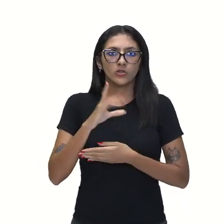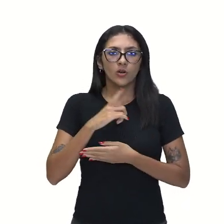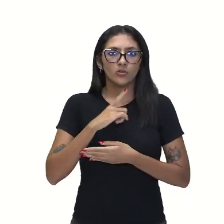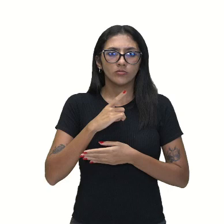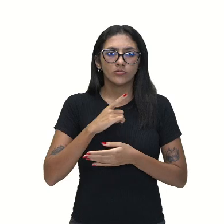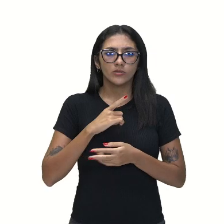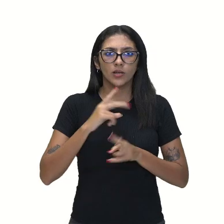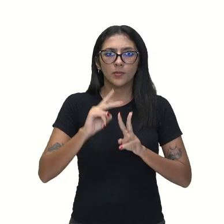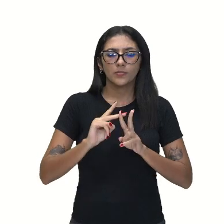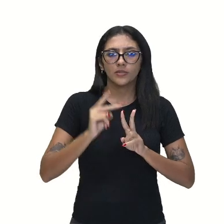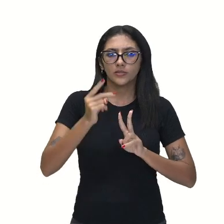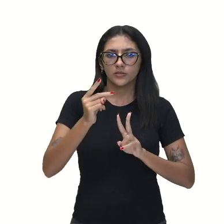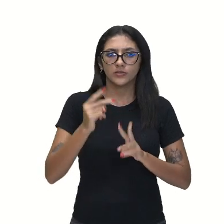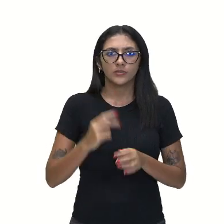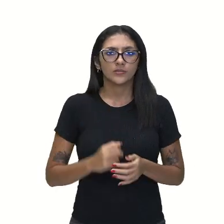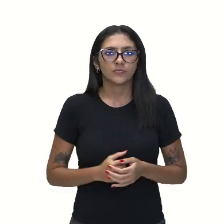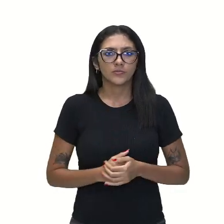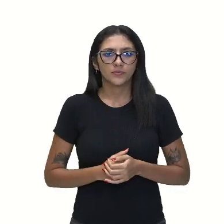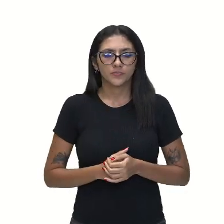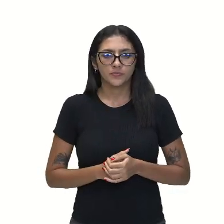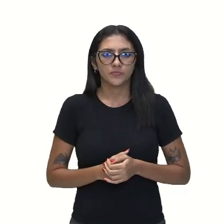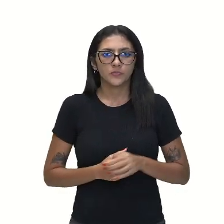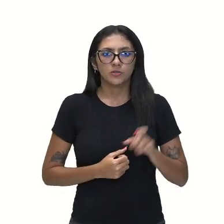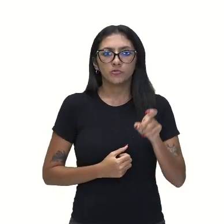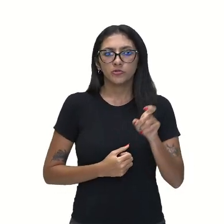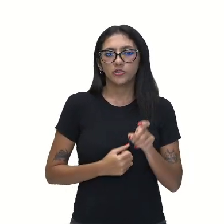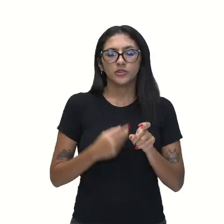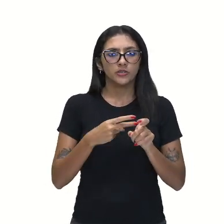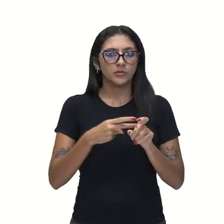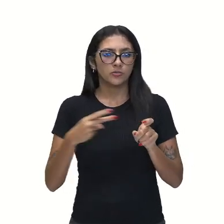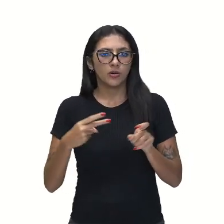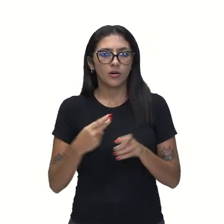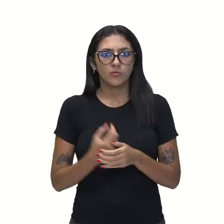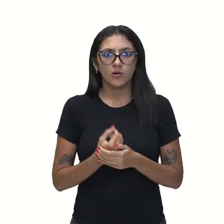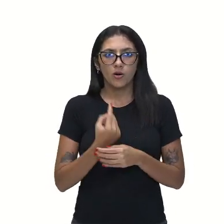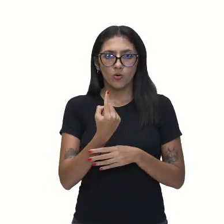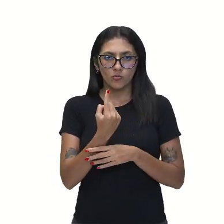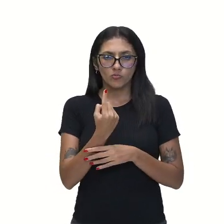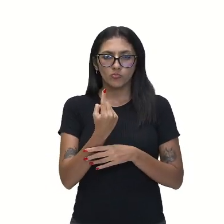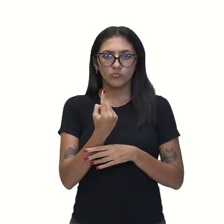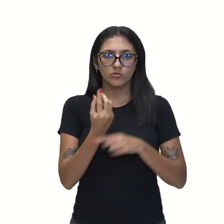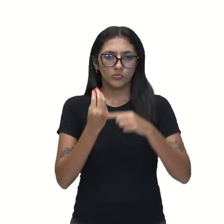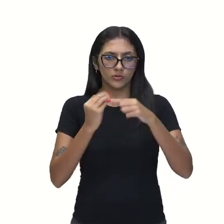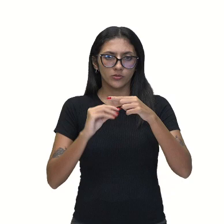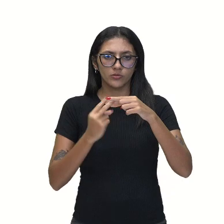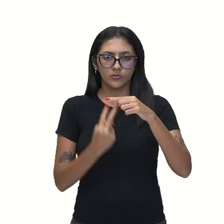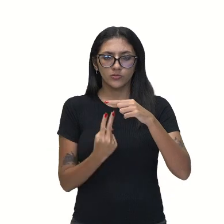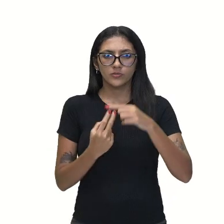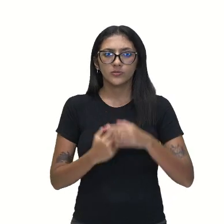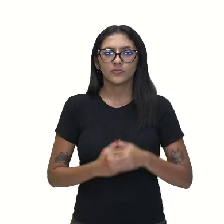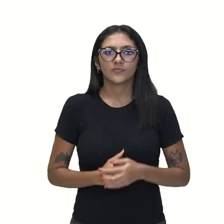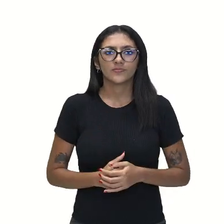que sobraram aí. No caso, x igual a 1 sobre 2. Pronto.